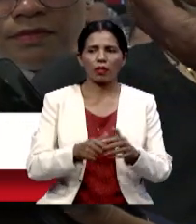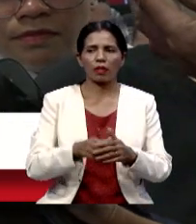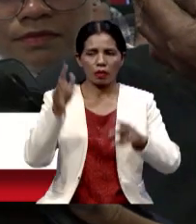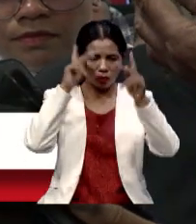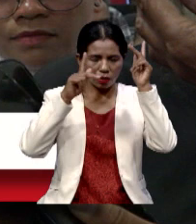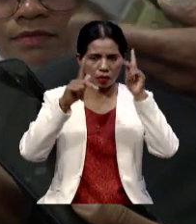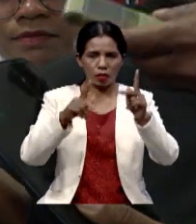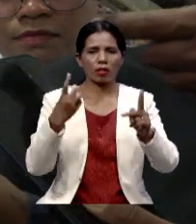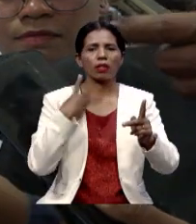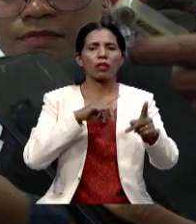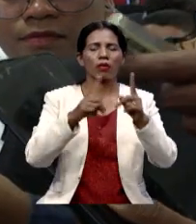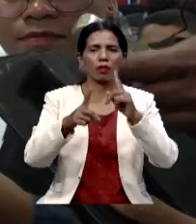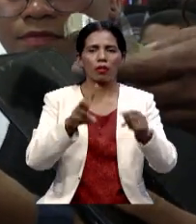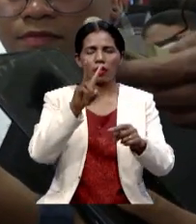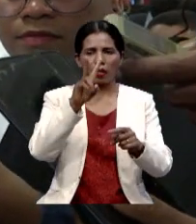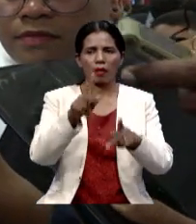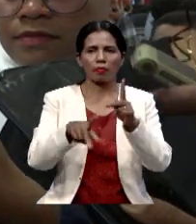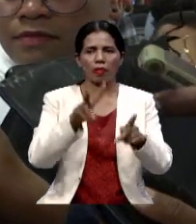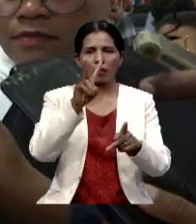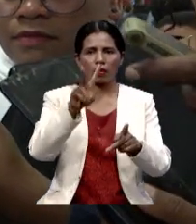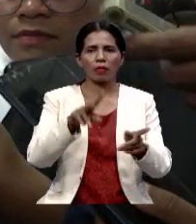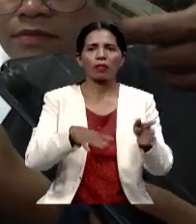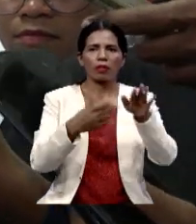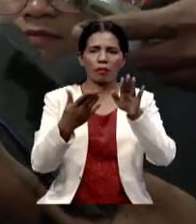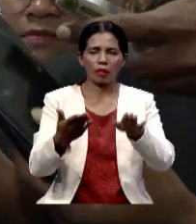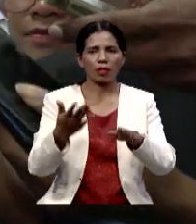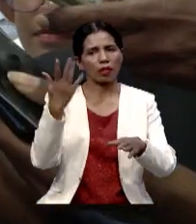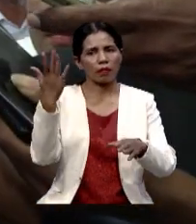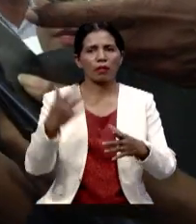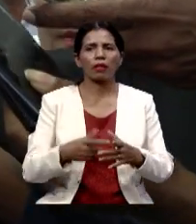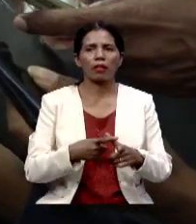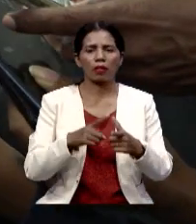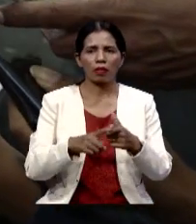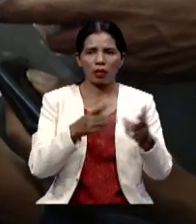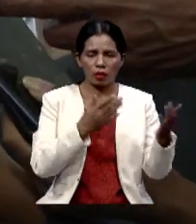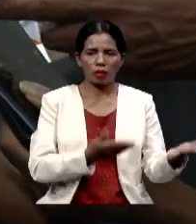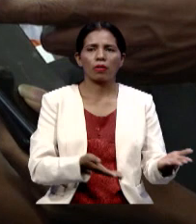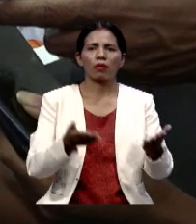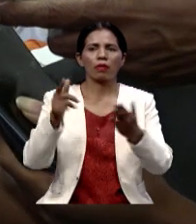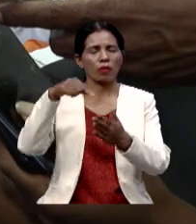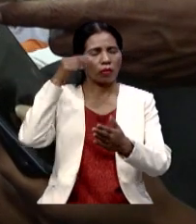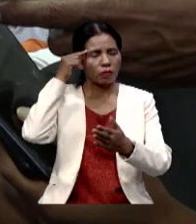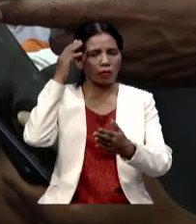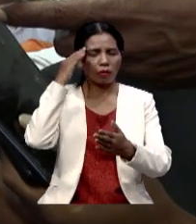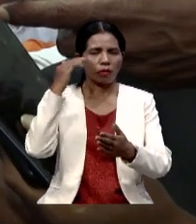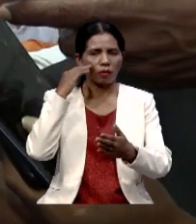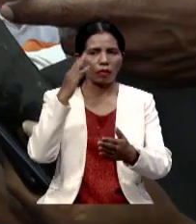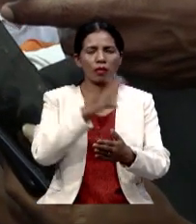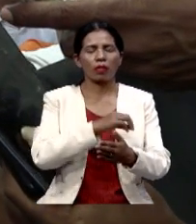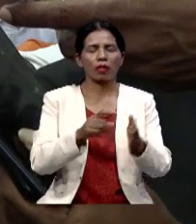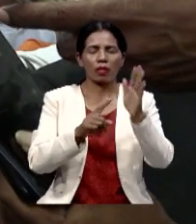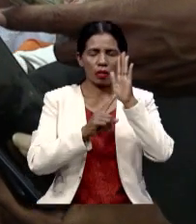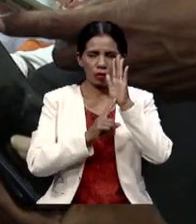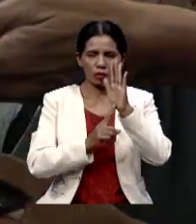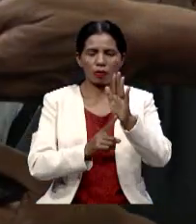be finalize ita kolia ne ruane be heta accident ne ba lorimos govern korean hakara to senti du